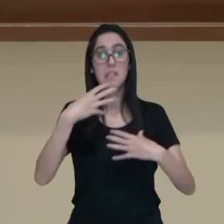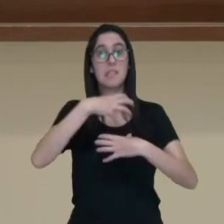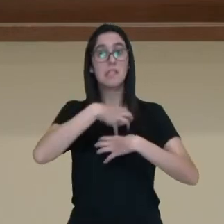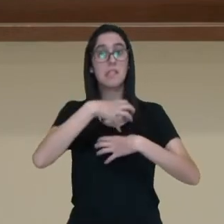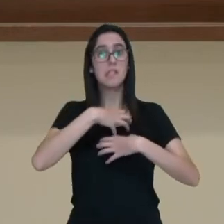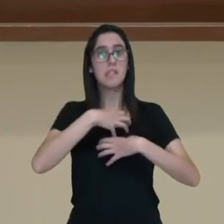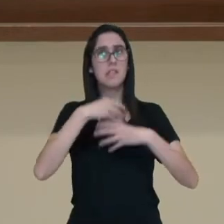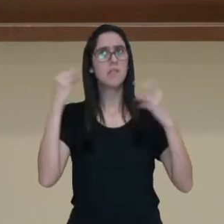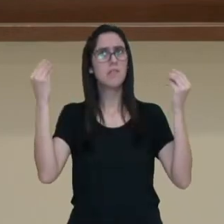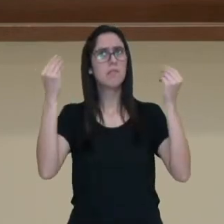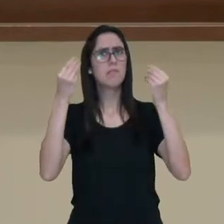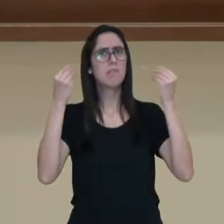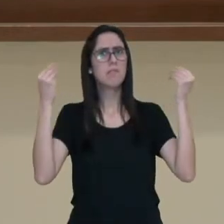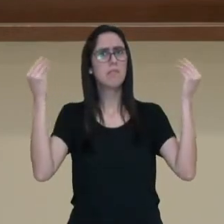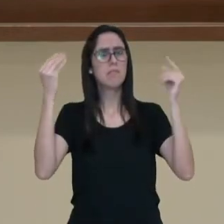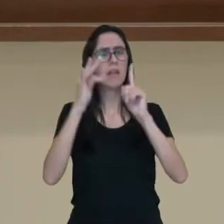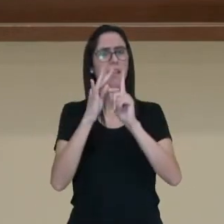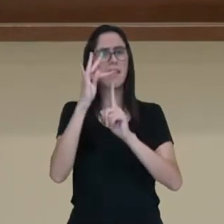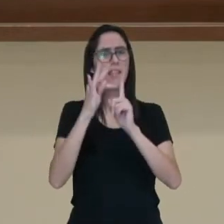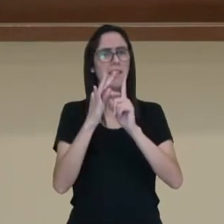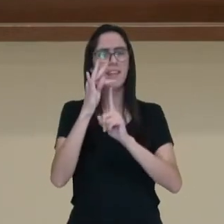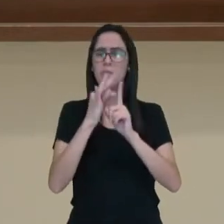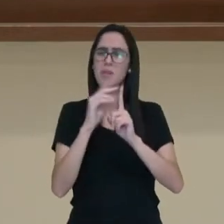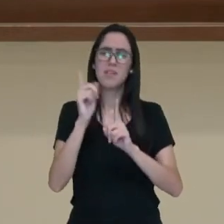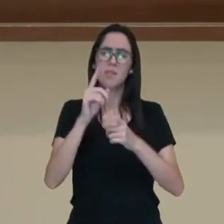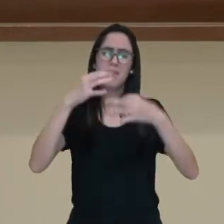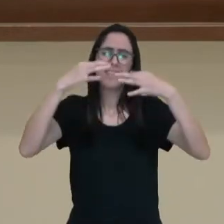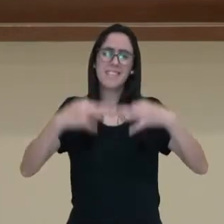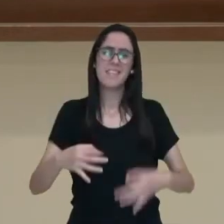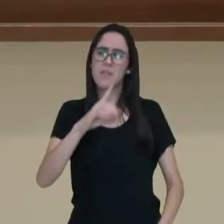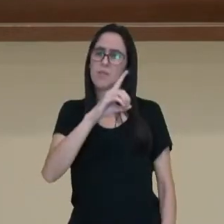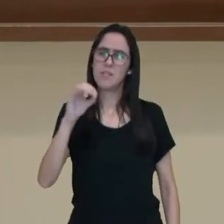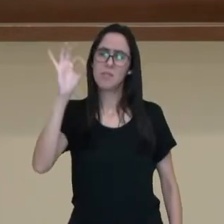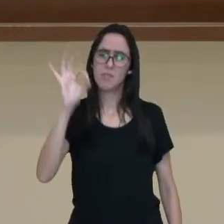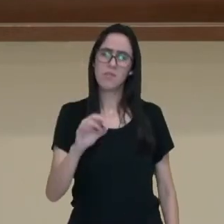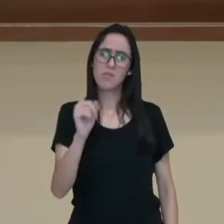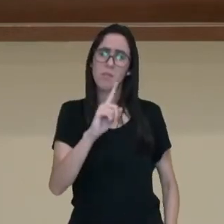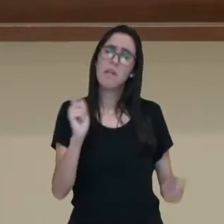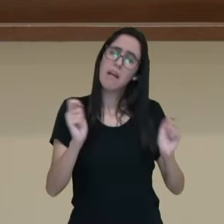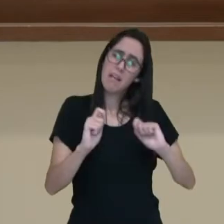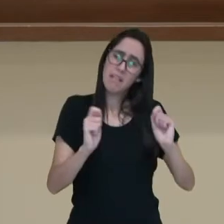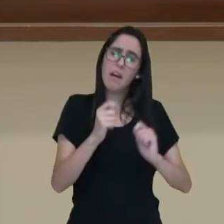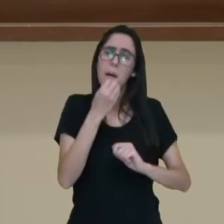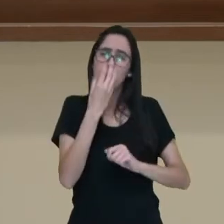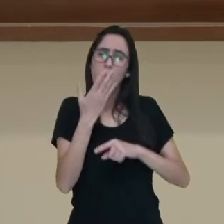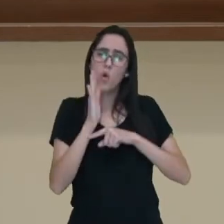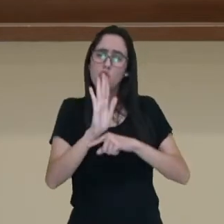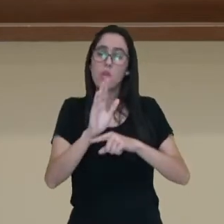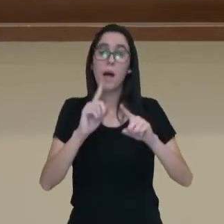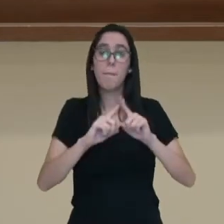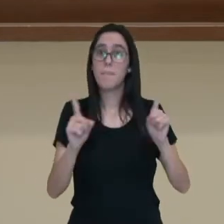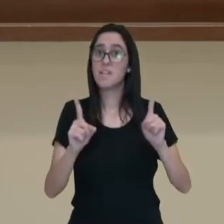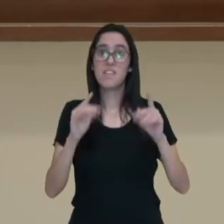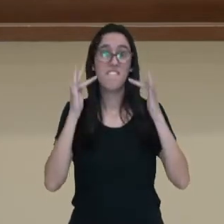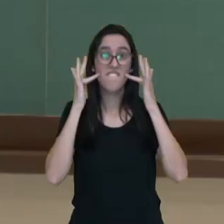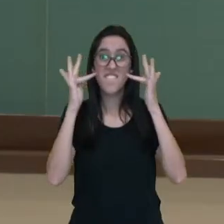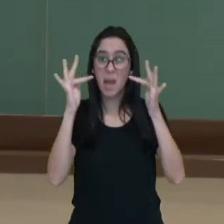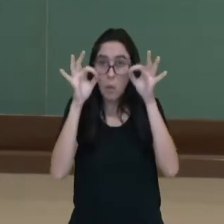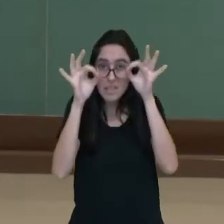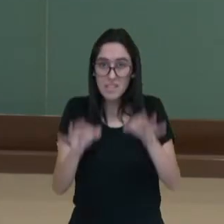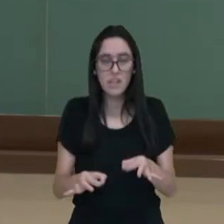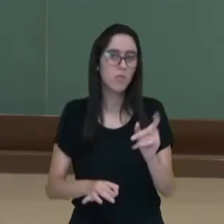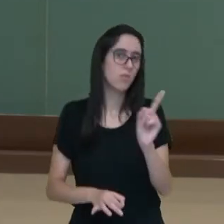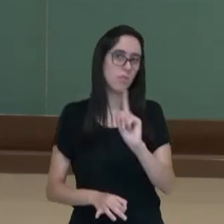é algo que não é fiel. Então, dá para ter um parâmetro? Dá, mas não é fiel, não é 100%.